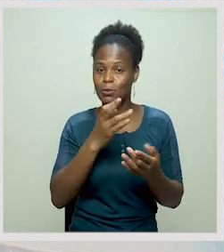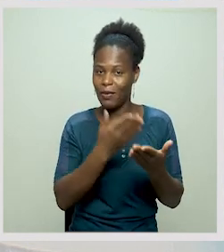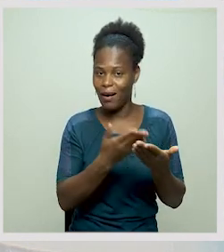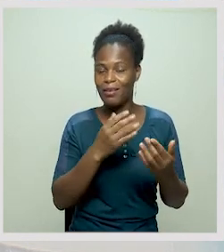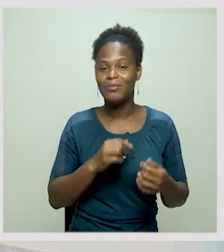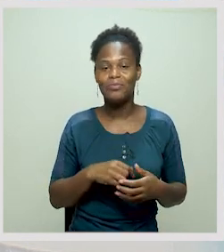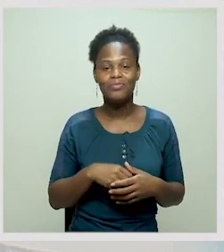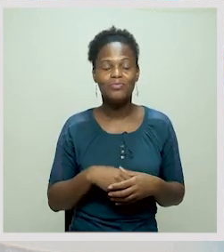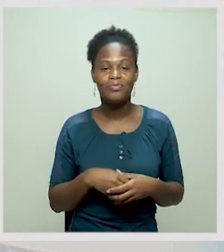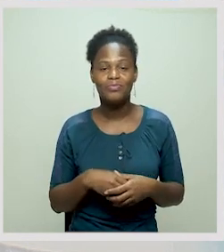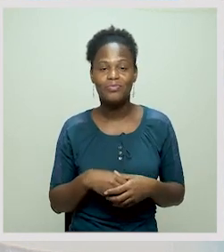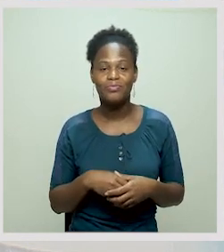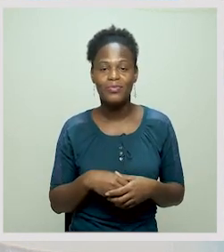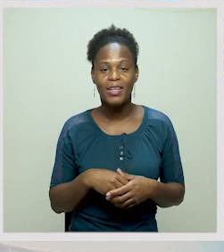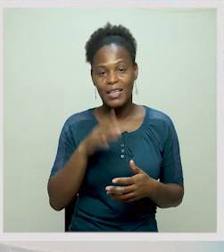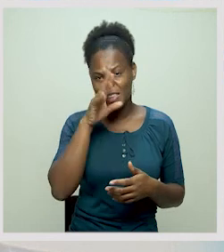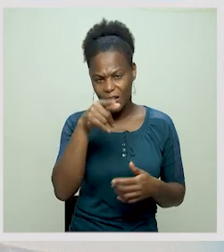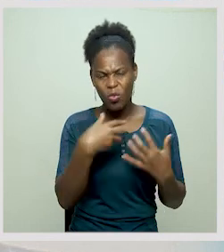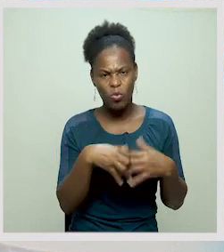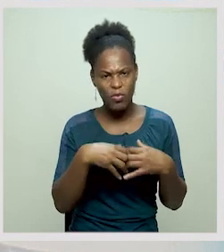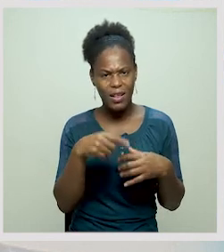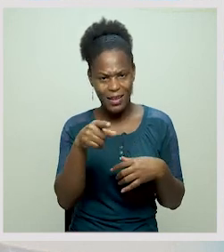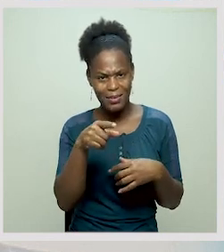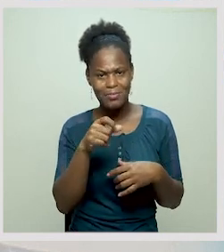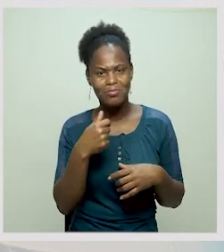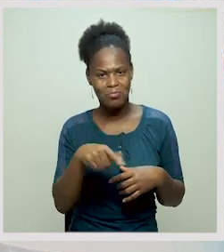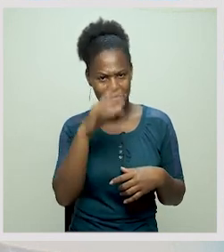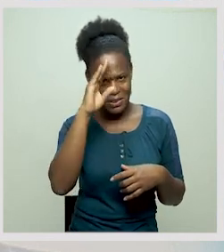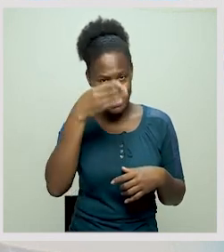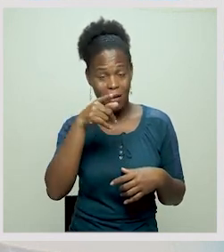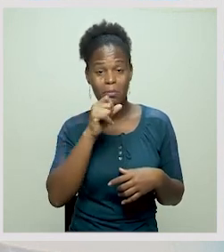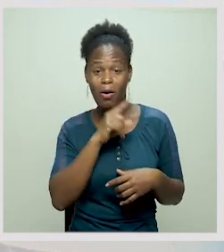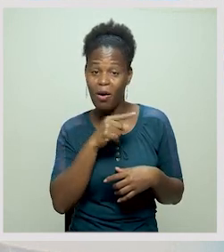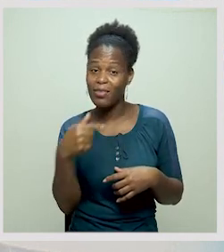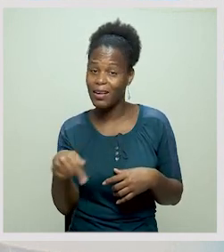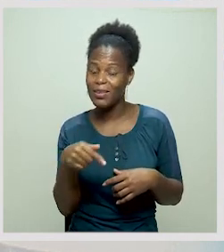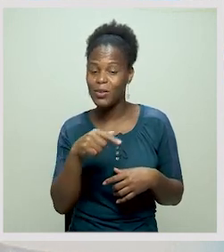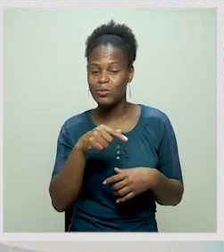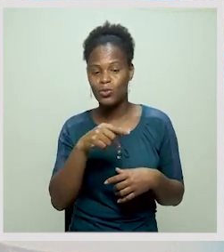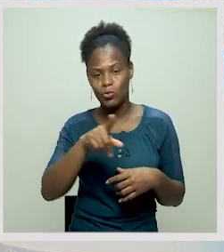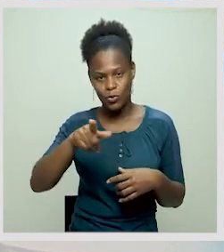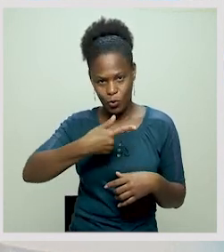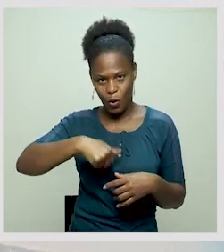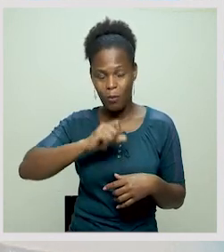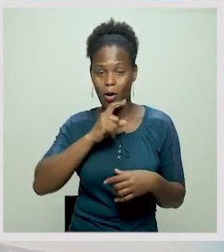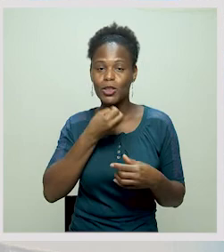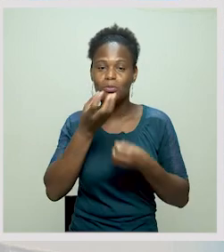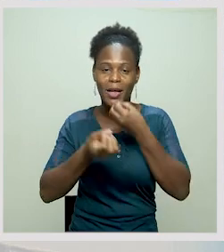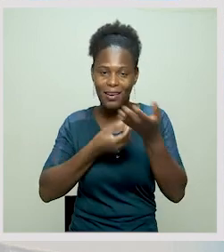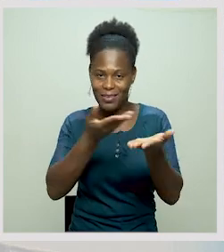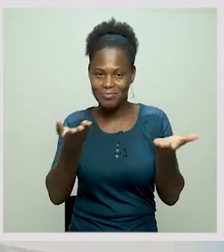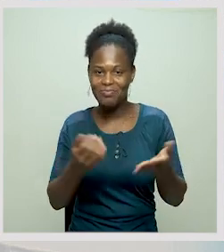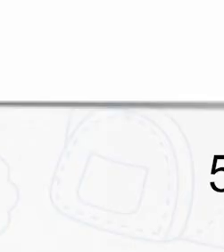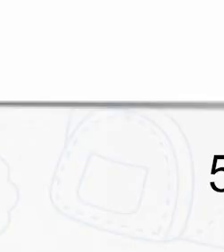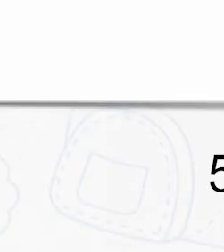vocês têm aqui. No caso tiverem dúvidas, vocês sabem que podem contar conosco para o